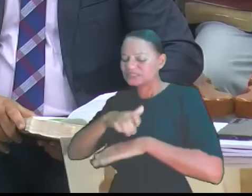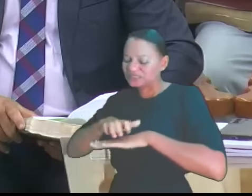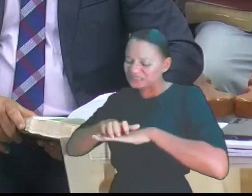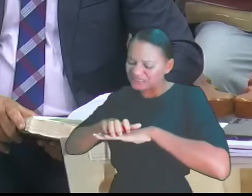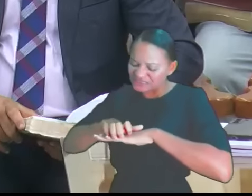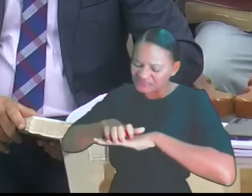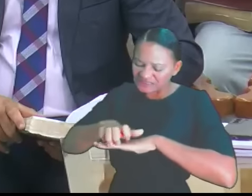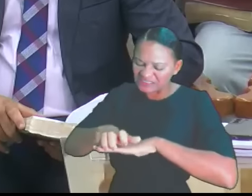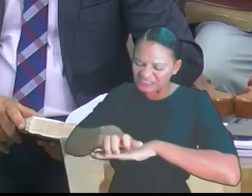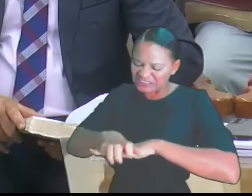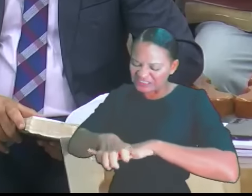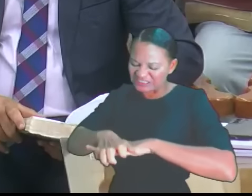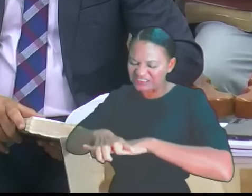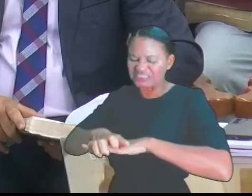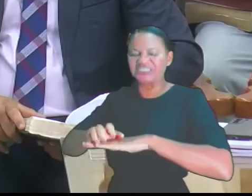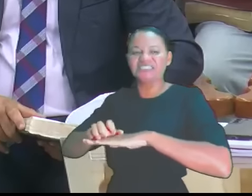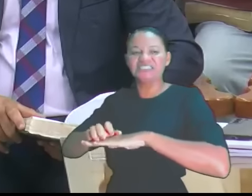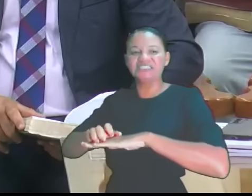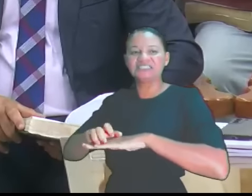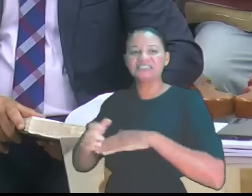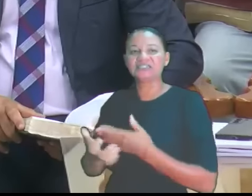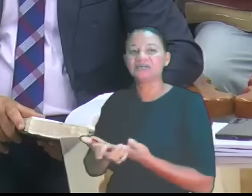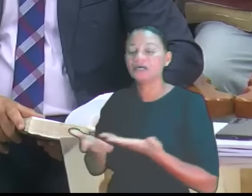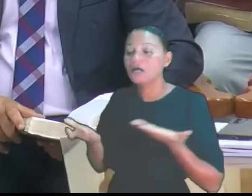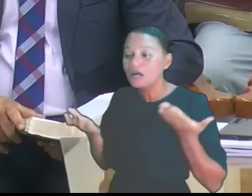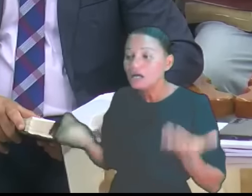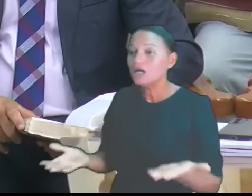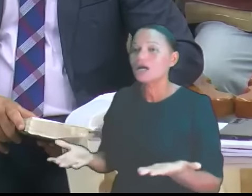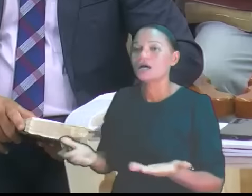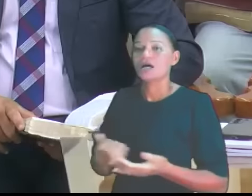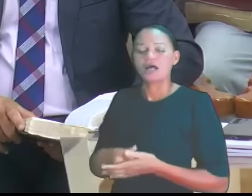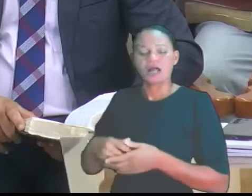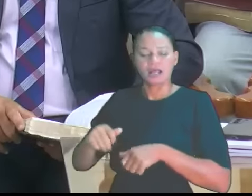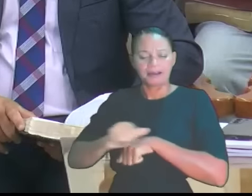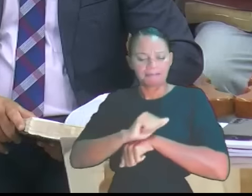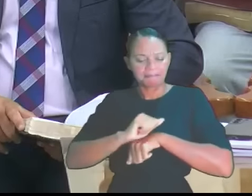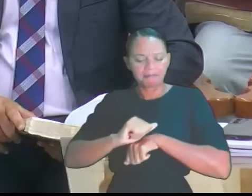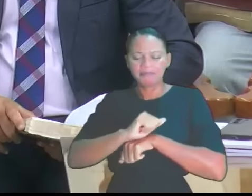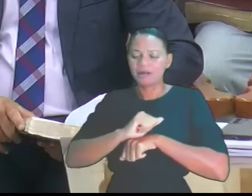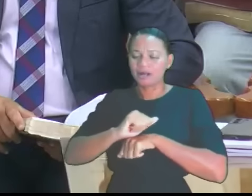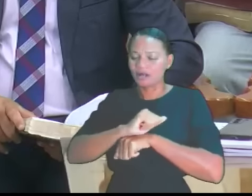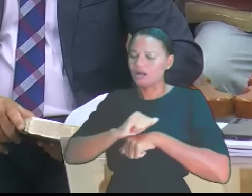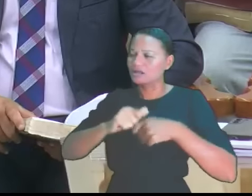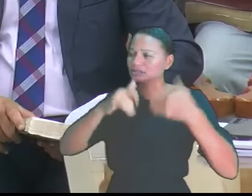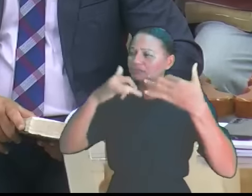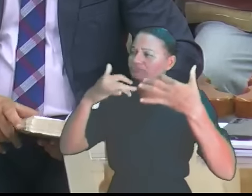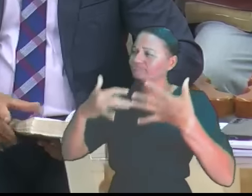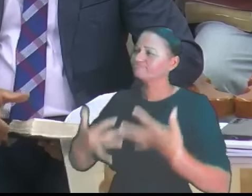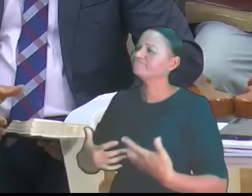Jesus disse em João 8,56: Abraão exultou por ver o meu dia,